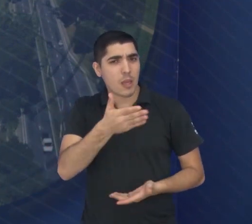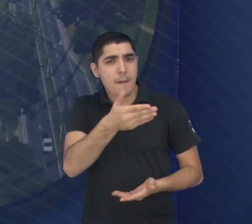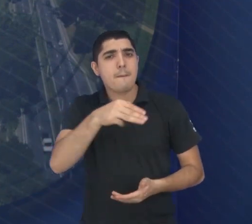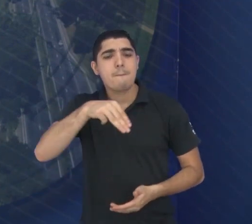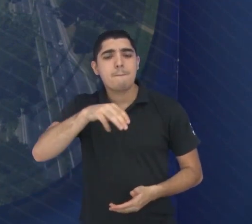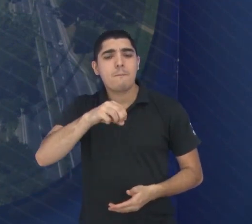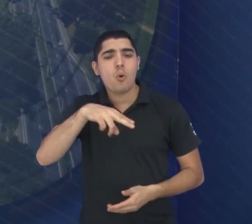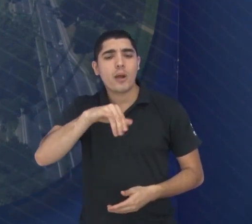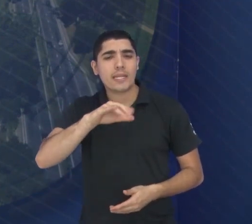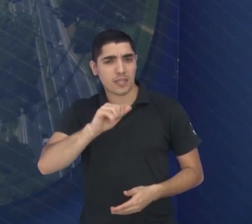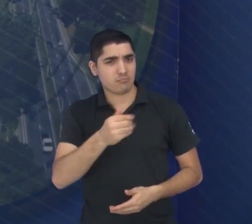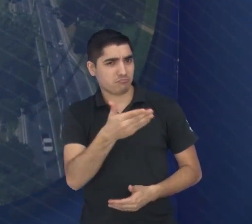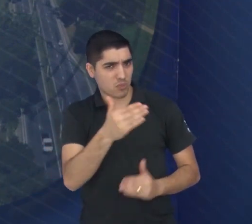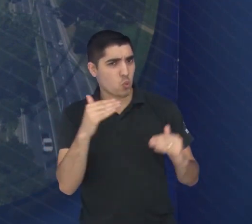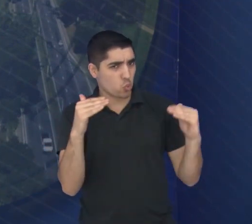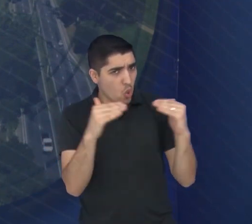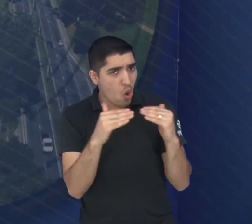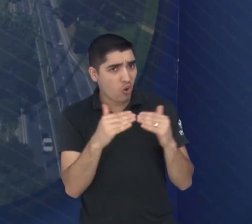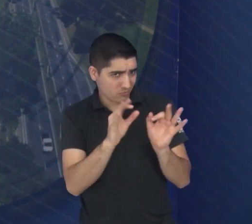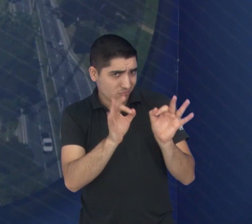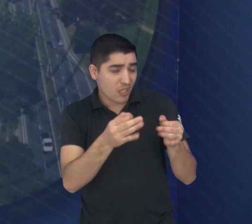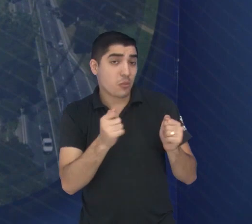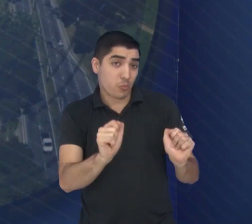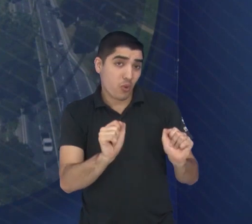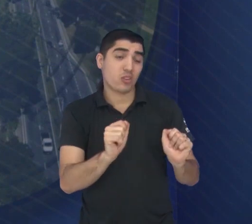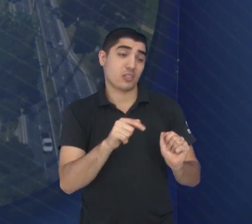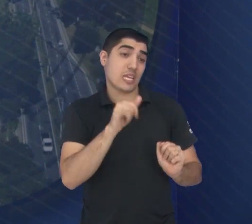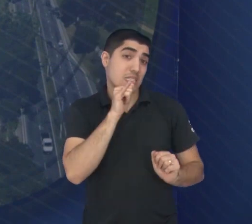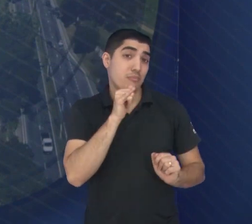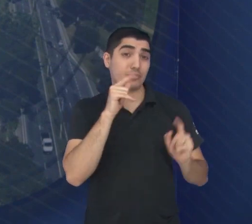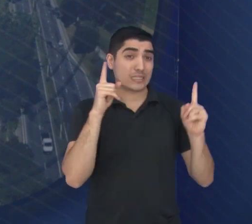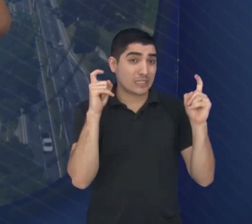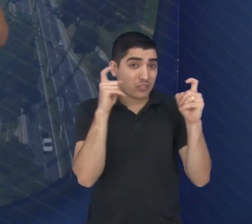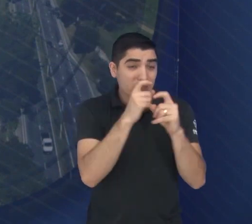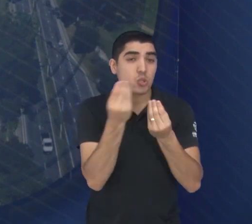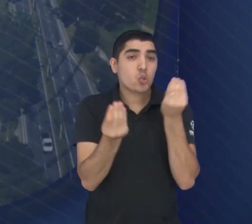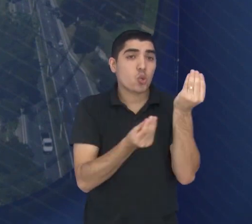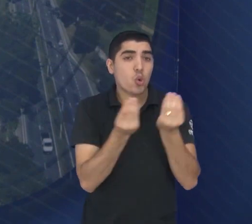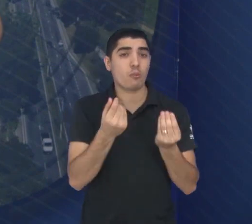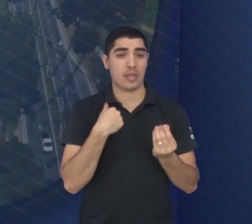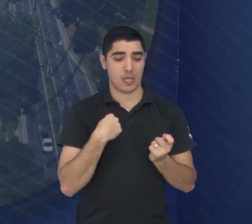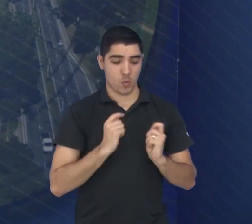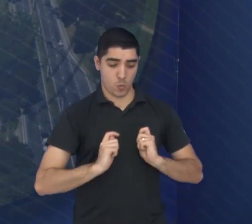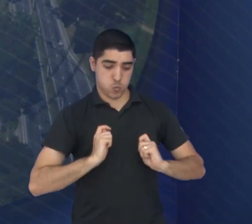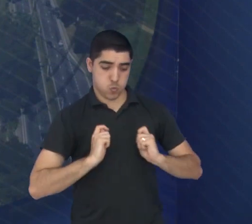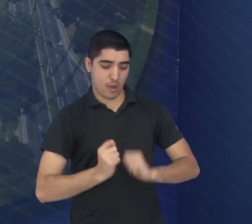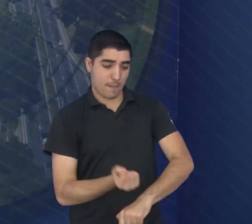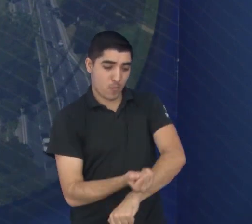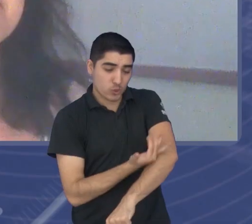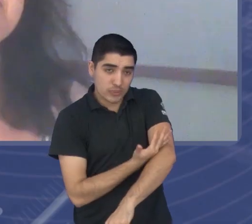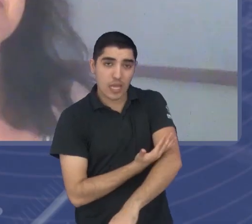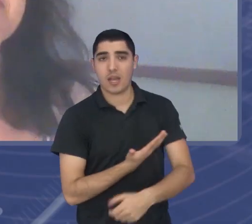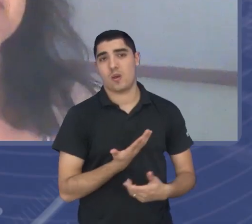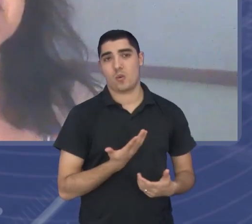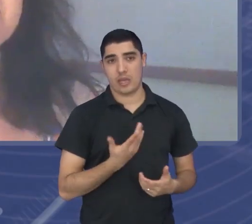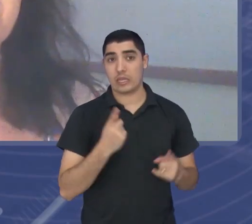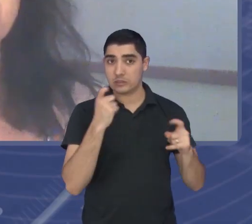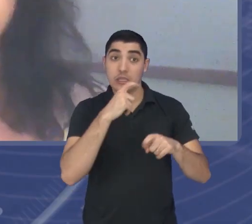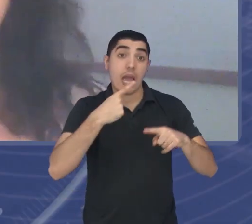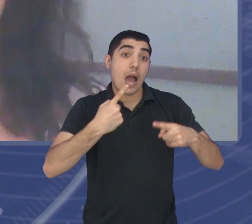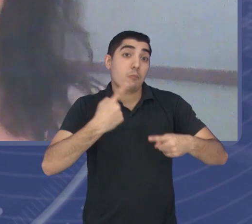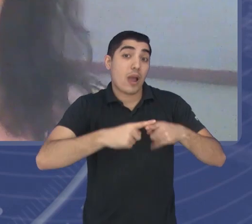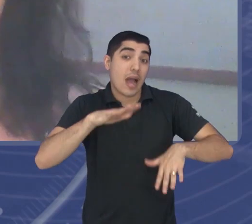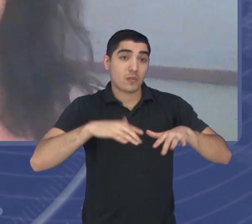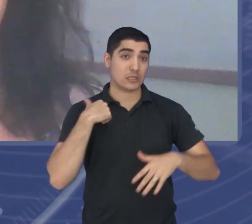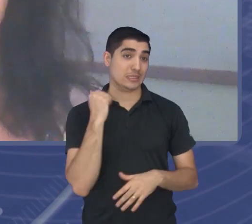pode parecer, não pode parecer, né? É difícil mesmo, muitas vezes, controlar ali no calor do momento, no calor da emoção, mas não adianta